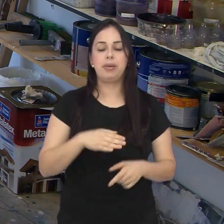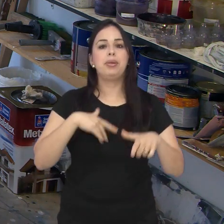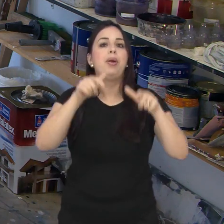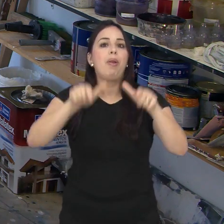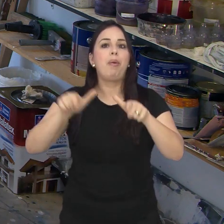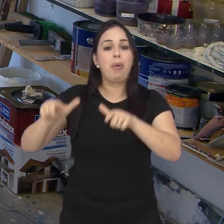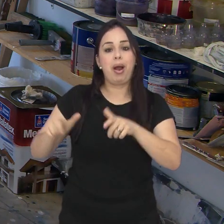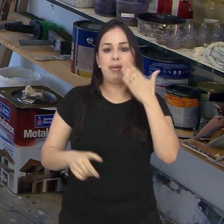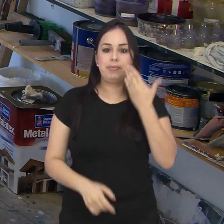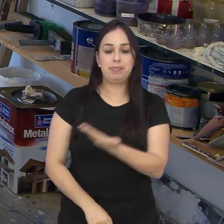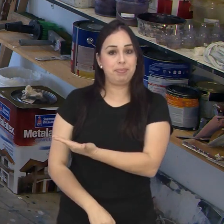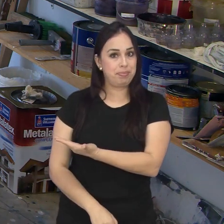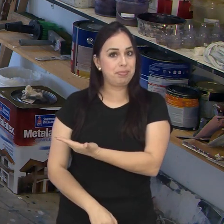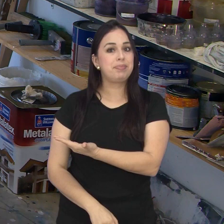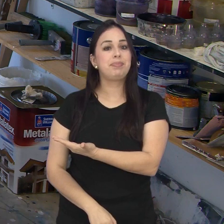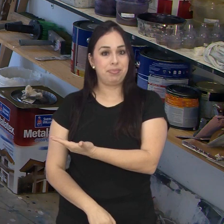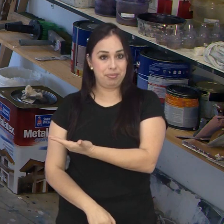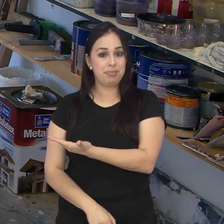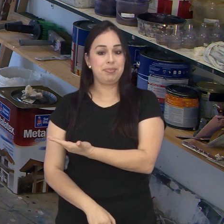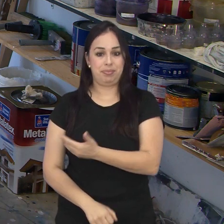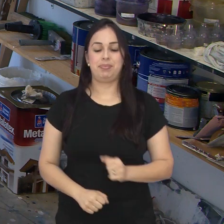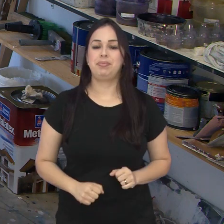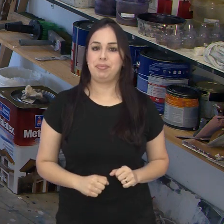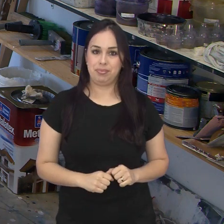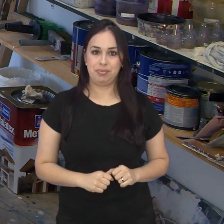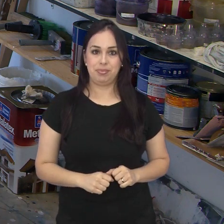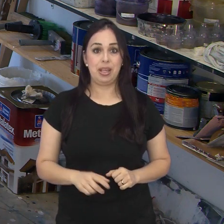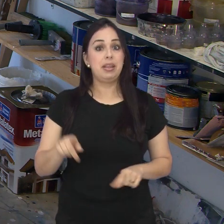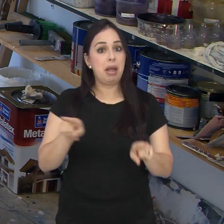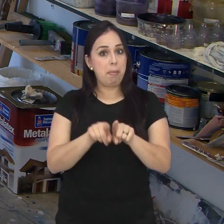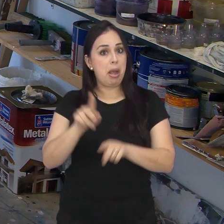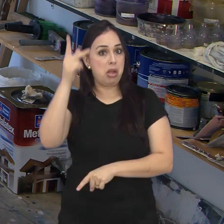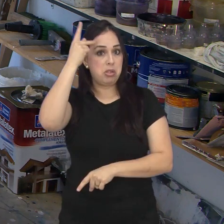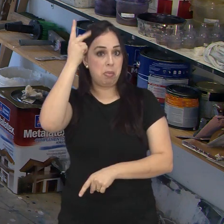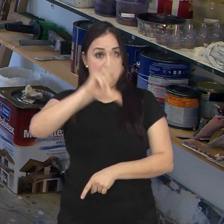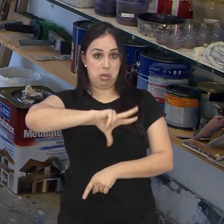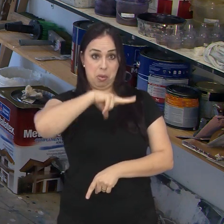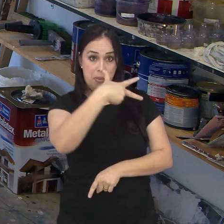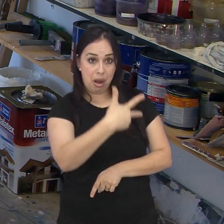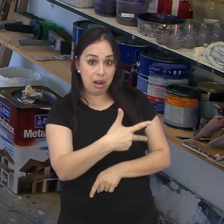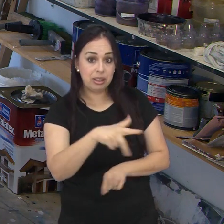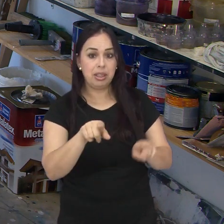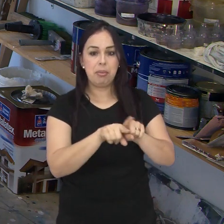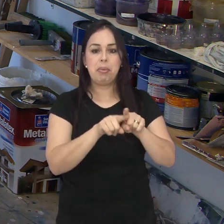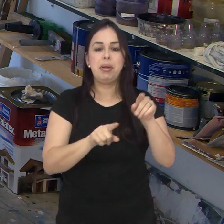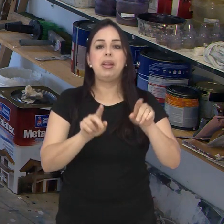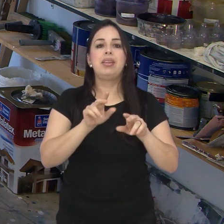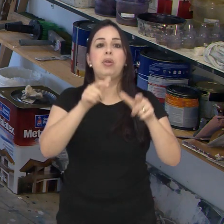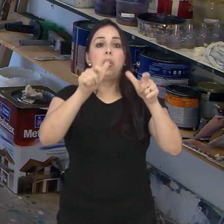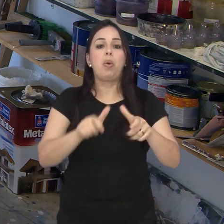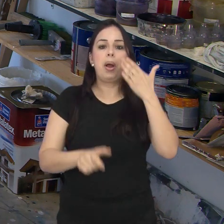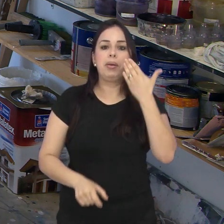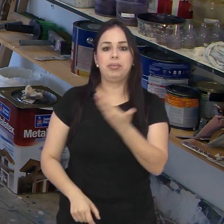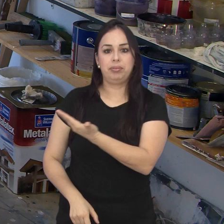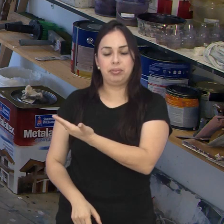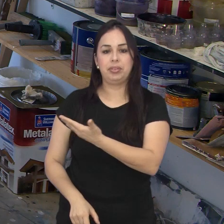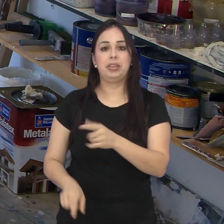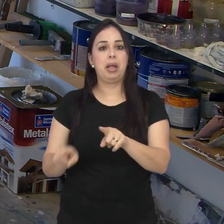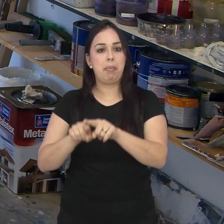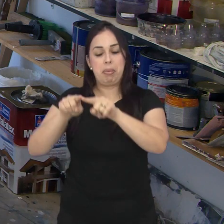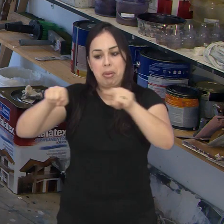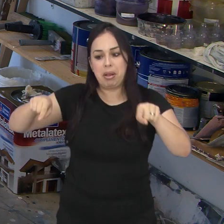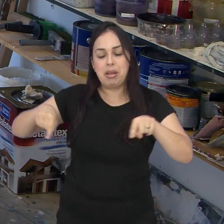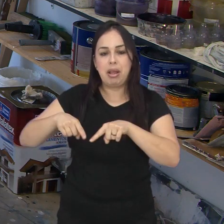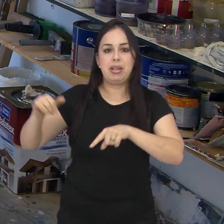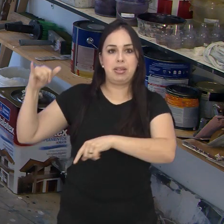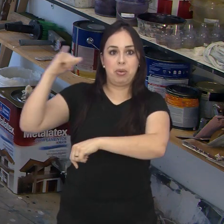Sol, Galeria Volpe, Fundação Cultural de São José dos Campos, Galeria Toque e Galeria aqui em São Paulo e em Portugal, na Galeria Colorida de Lisboa. Premiada nos salões de arte da